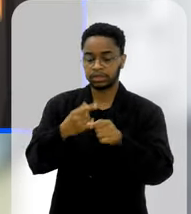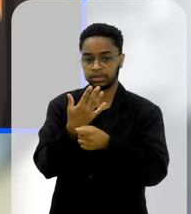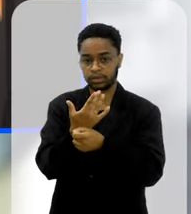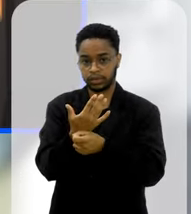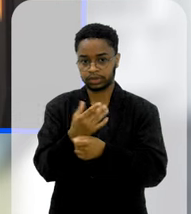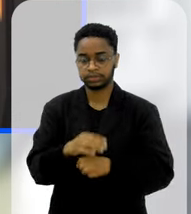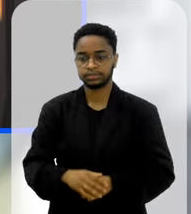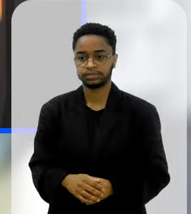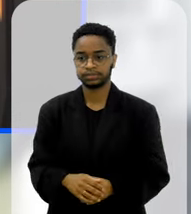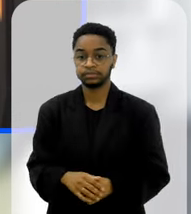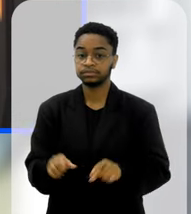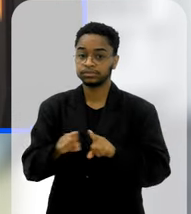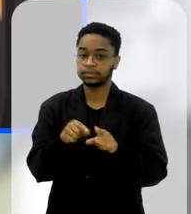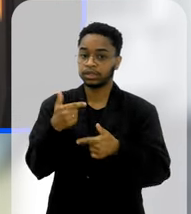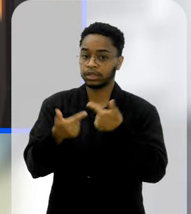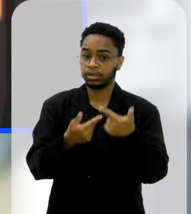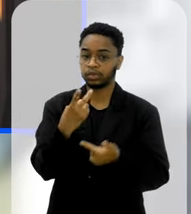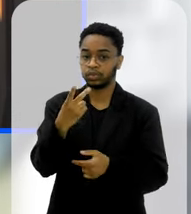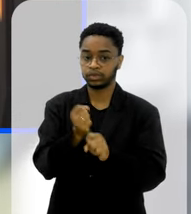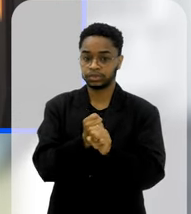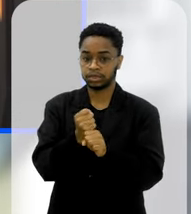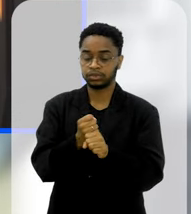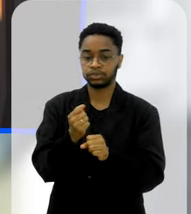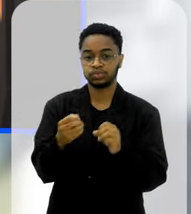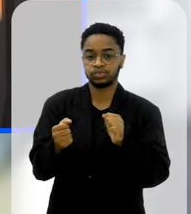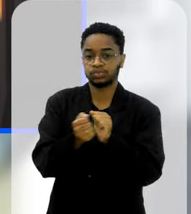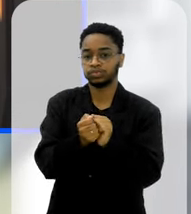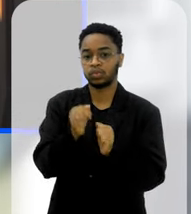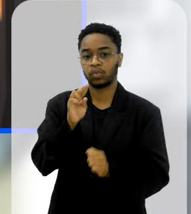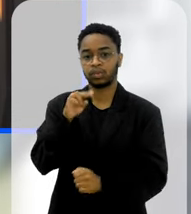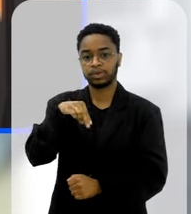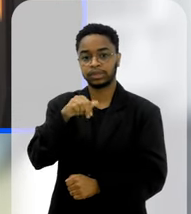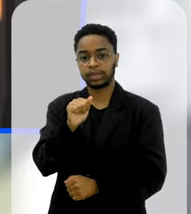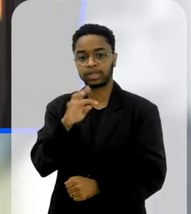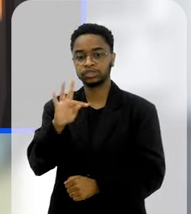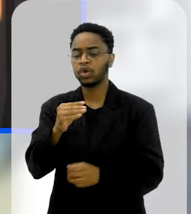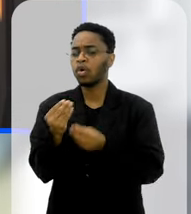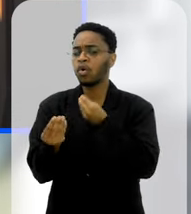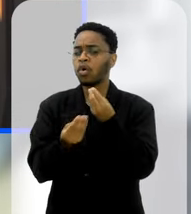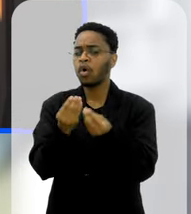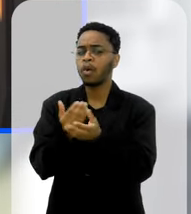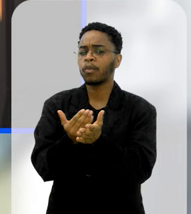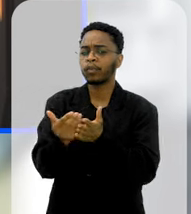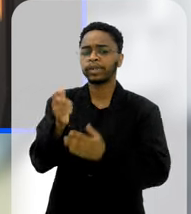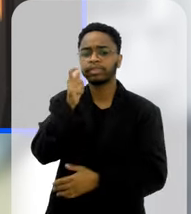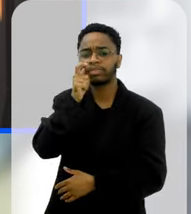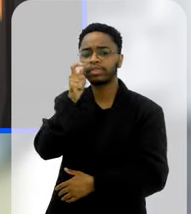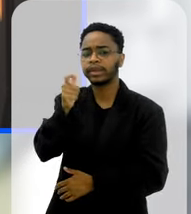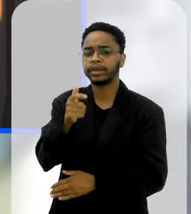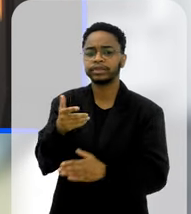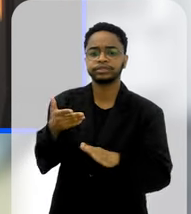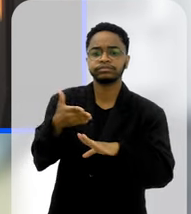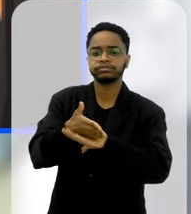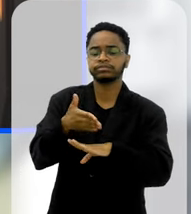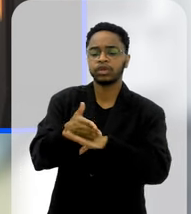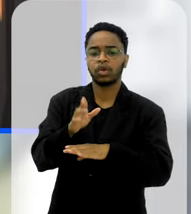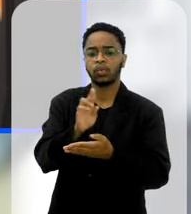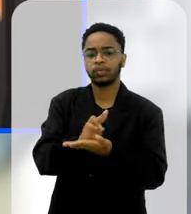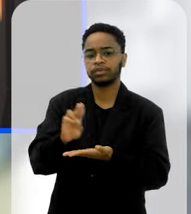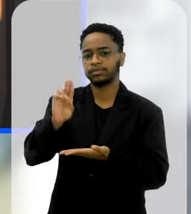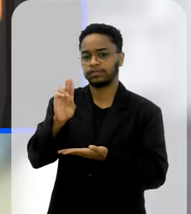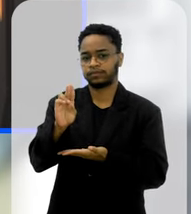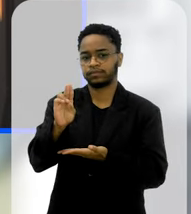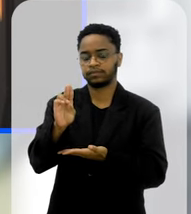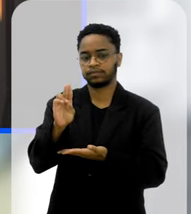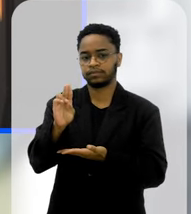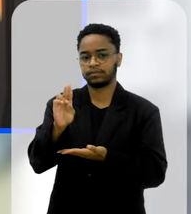aluno do Instituto de Letras da UERJ Do e Ed? atua há 2 anos na UNAT, né? O Isso. Lucas, como que surgiu o seu interesse de